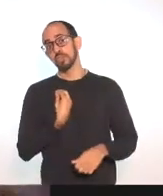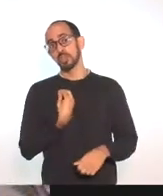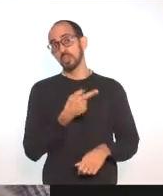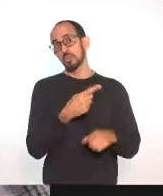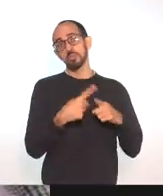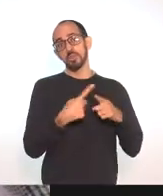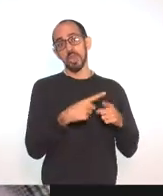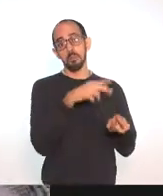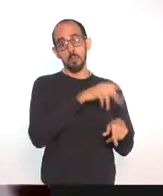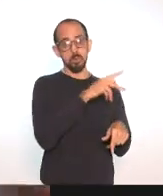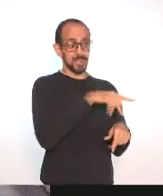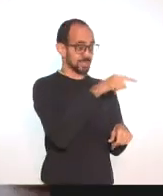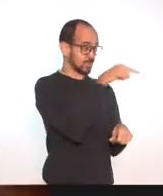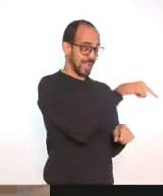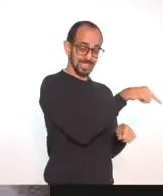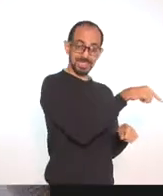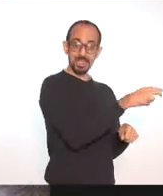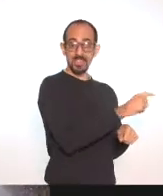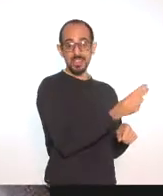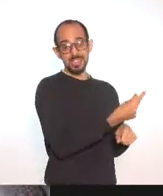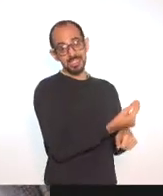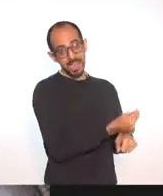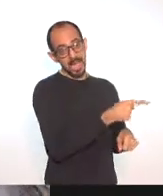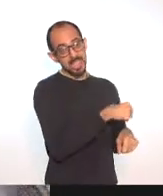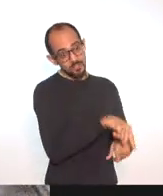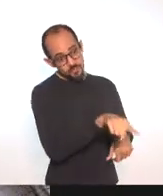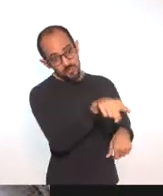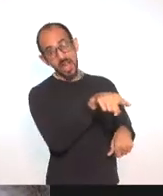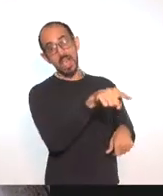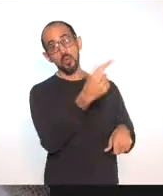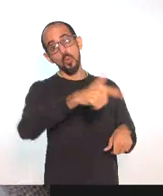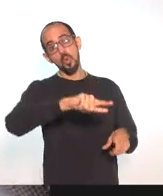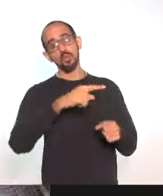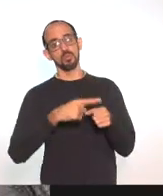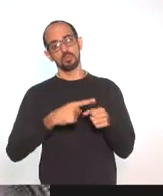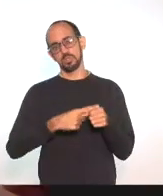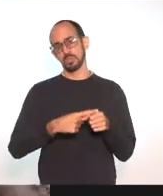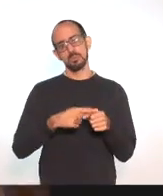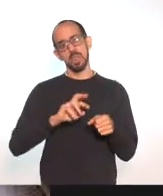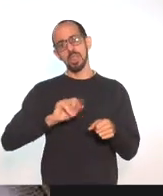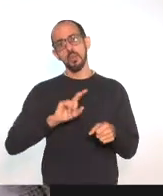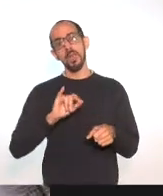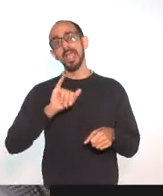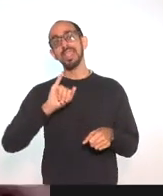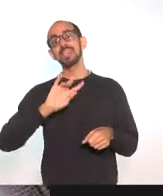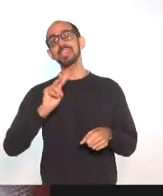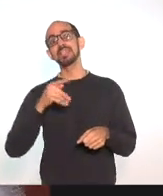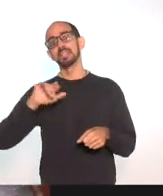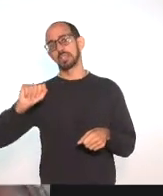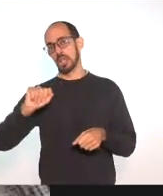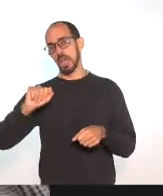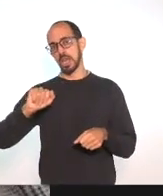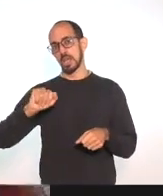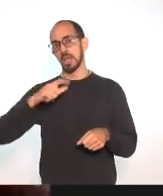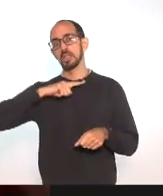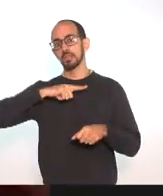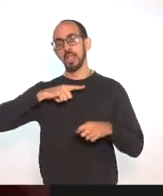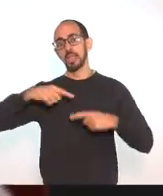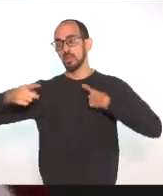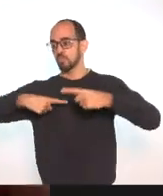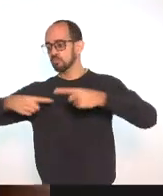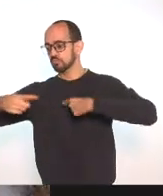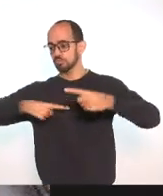pela região metropolitana a gente não vive numa ilha né a gente tava bastante essa frase as pessoas circulam pela Região Metropolitana